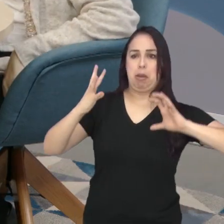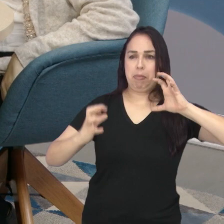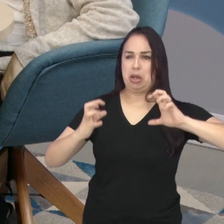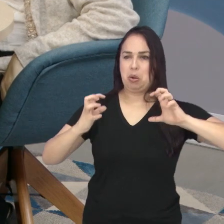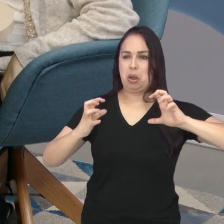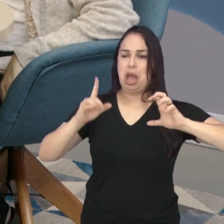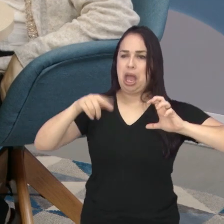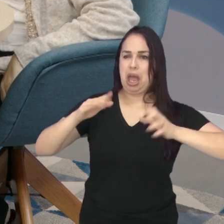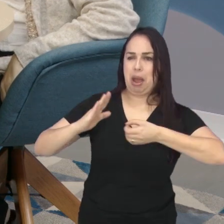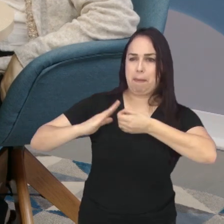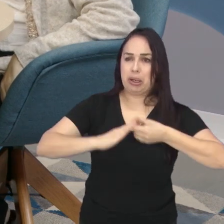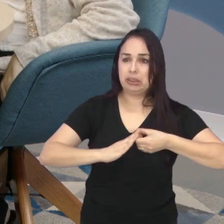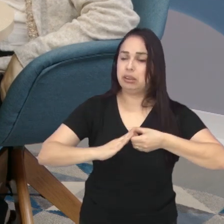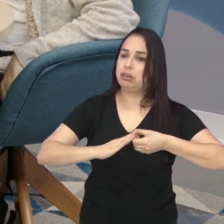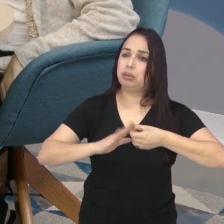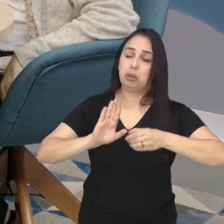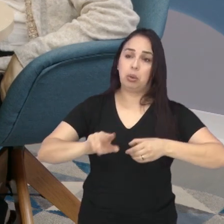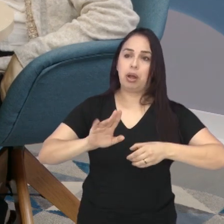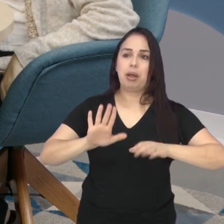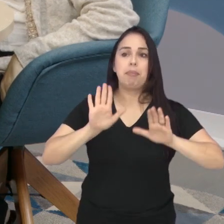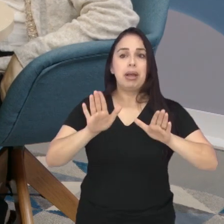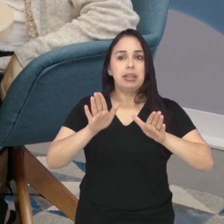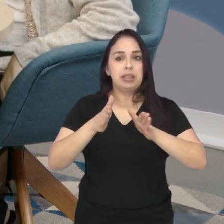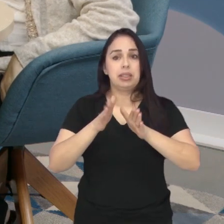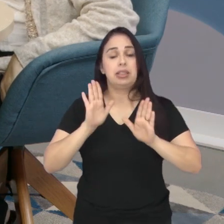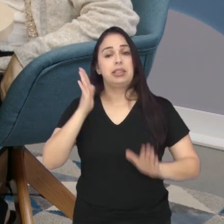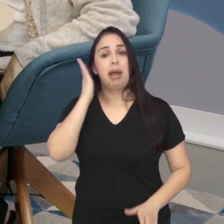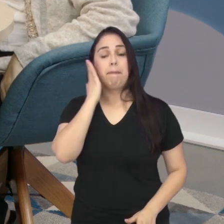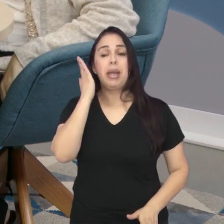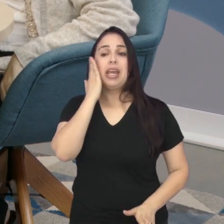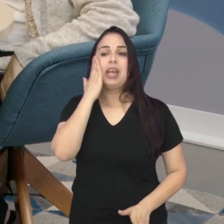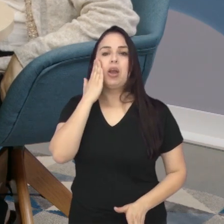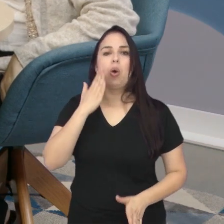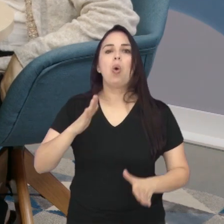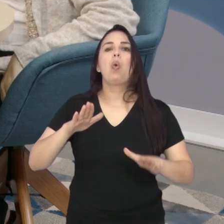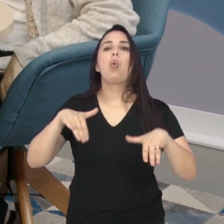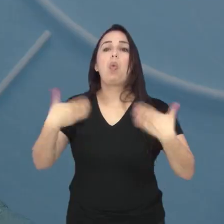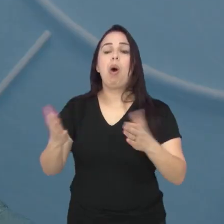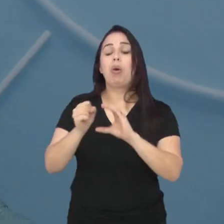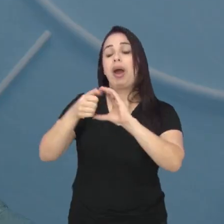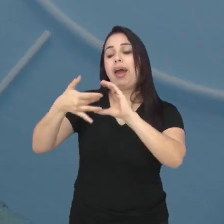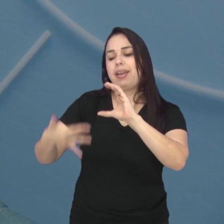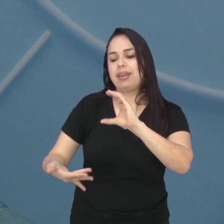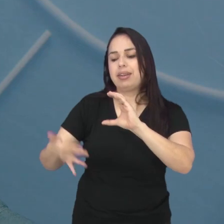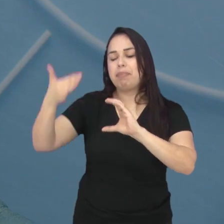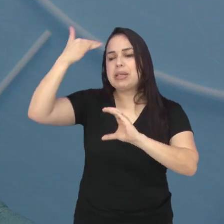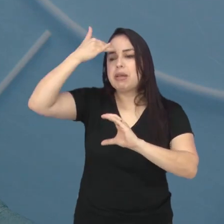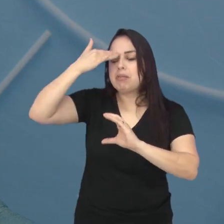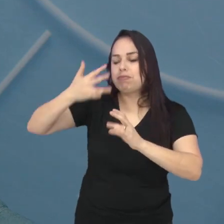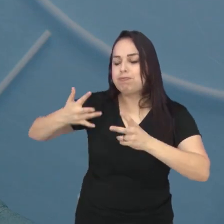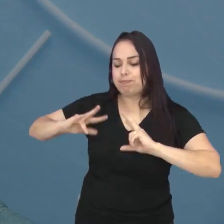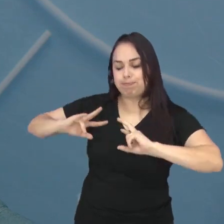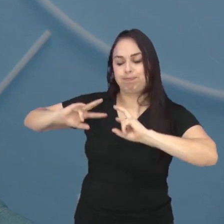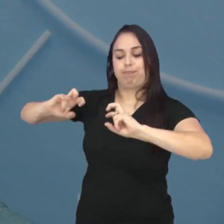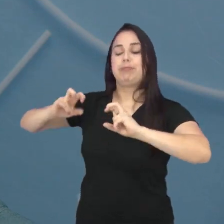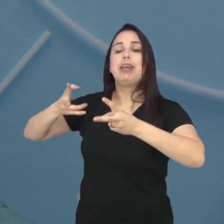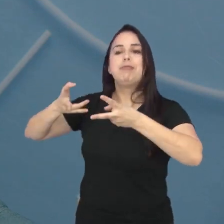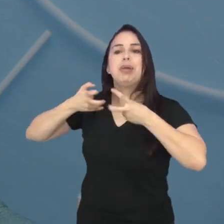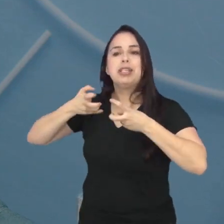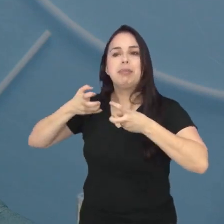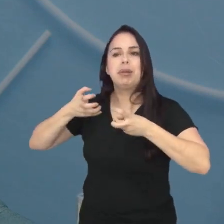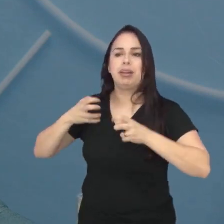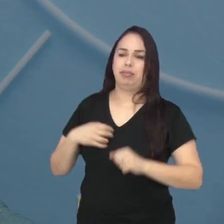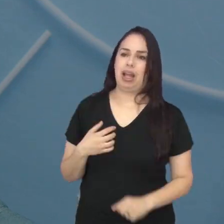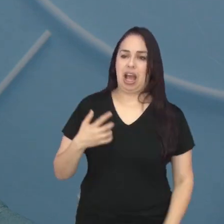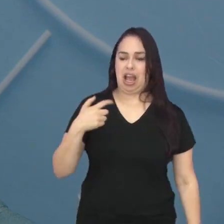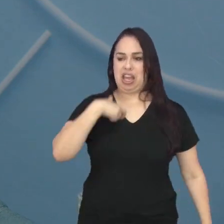andamento da relação, mas principalmente para quem está, reconhecer. Porque é muito difícil você se perceber nisso, porque